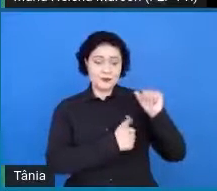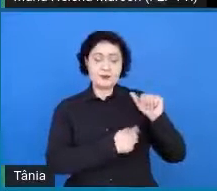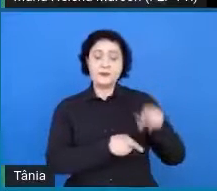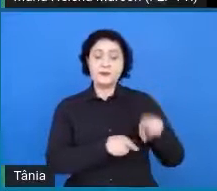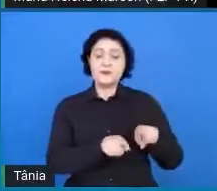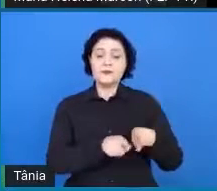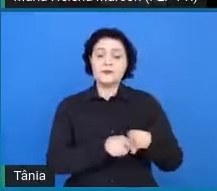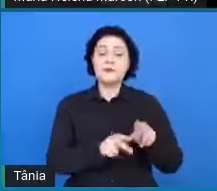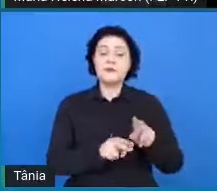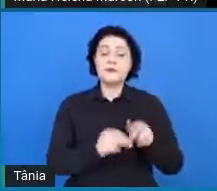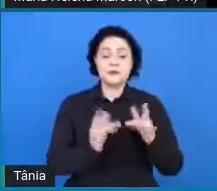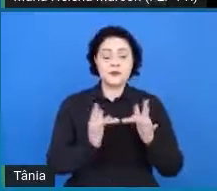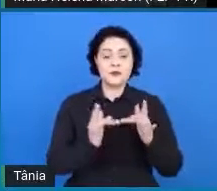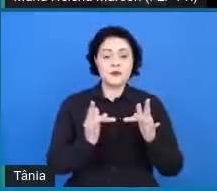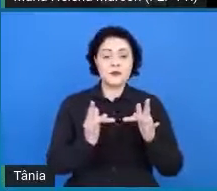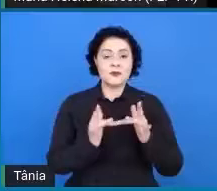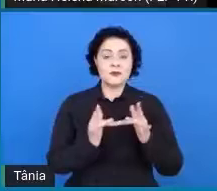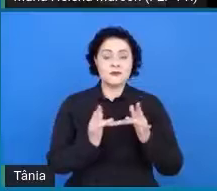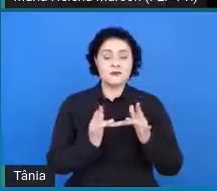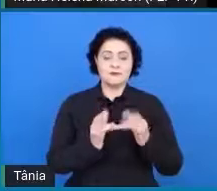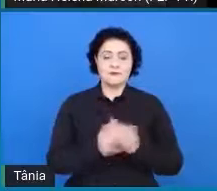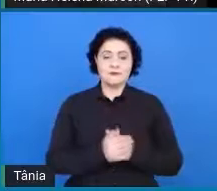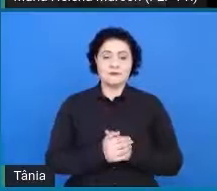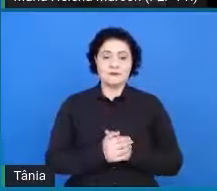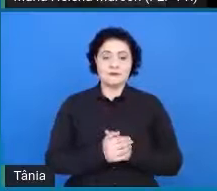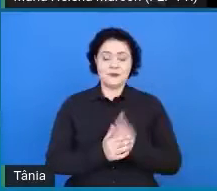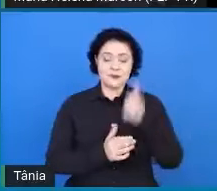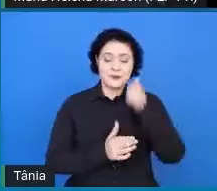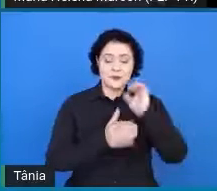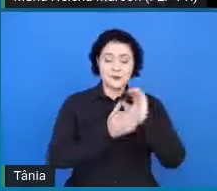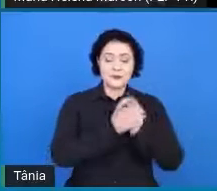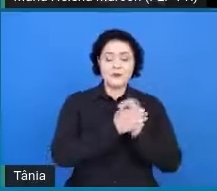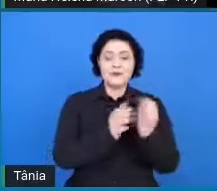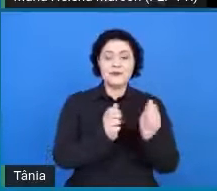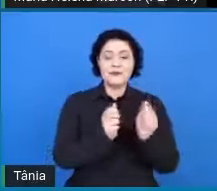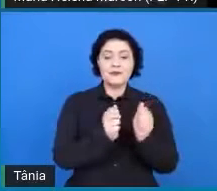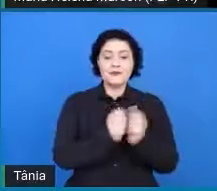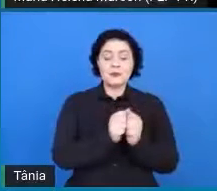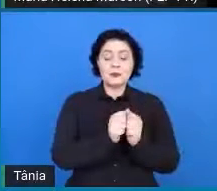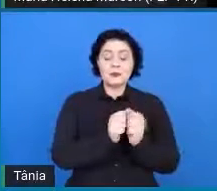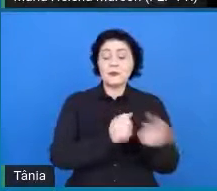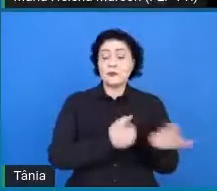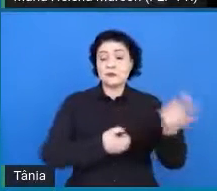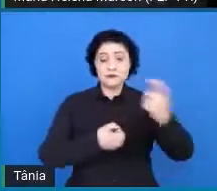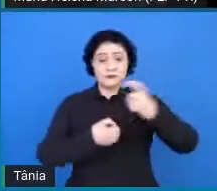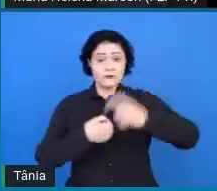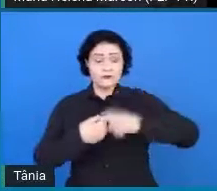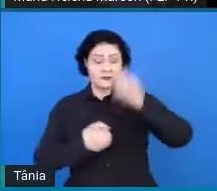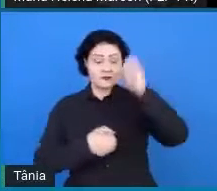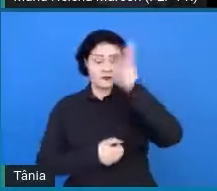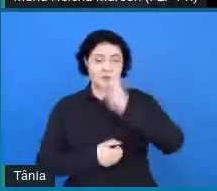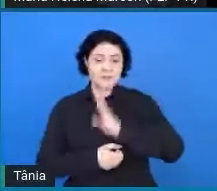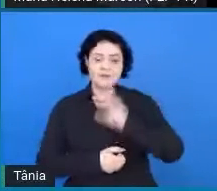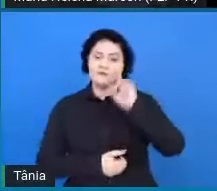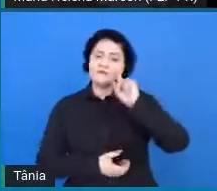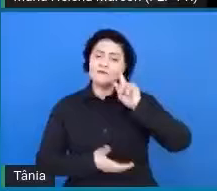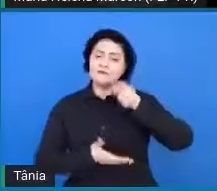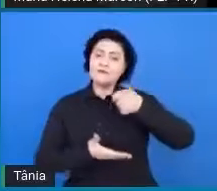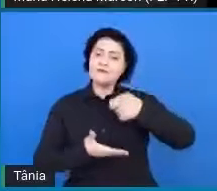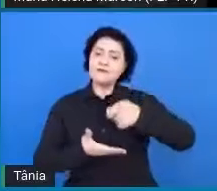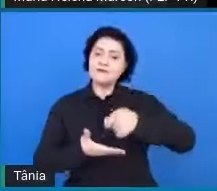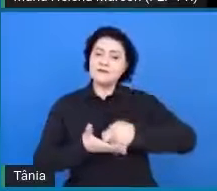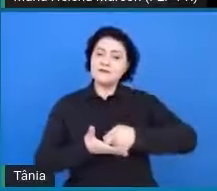e a partir do nosso retorno ao Brasil tomando conhecimento desse trabalho e é nós decidimos então